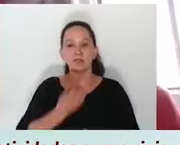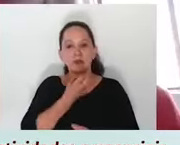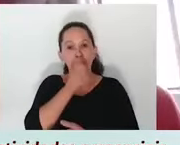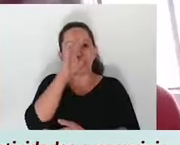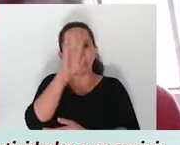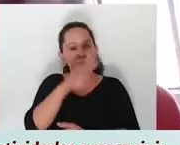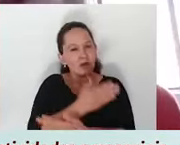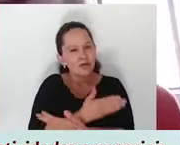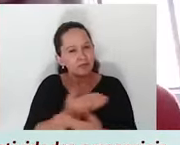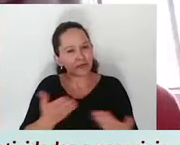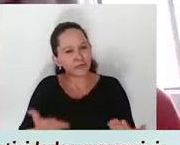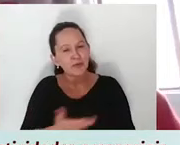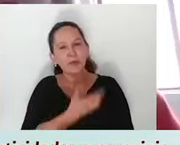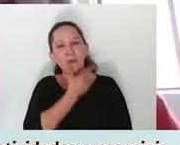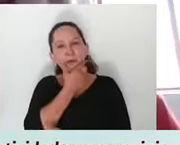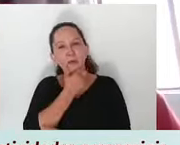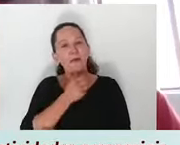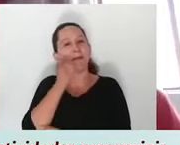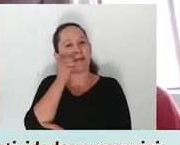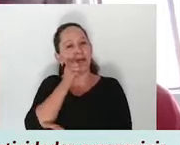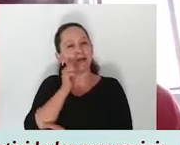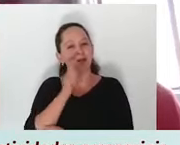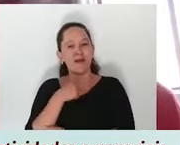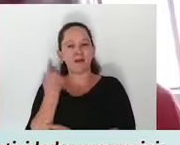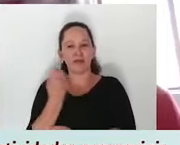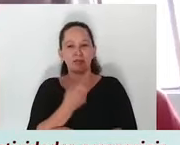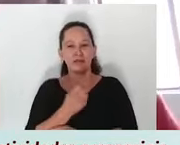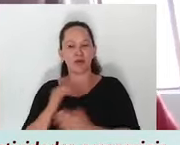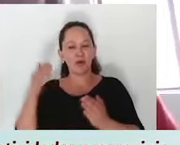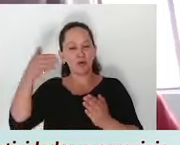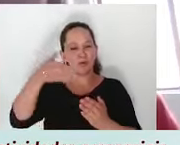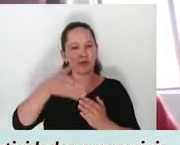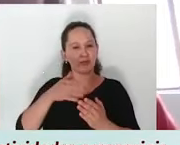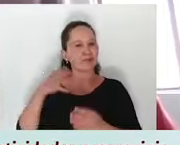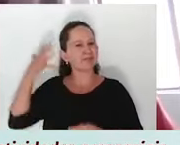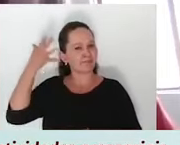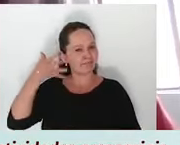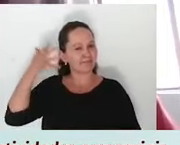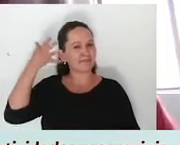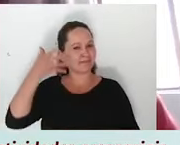todos, boa tarde a todas. Estamos aqui na nossa última plenária